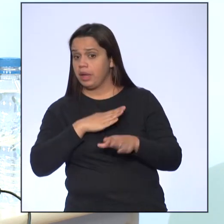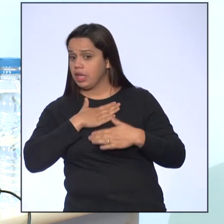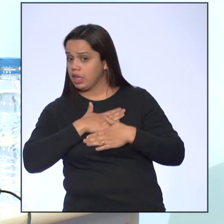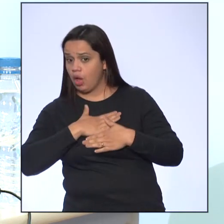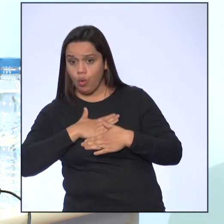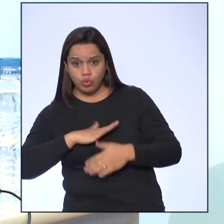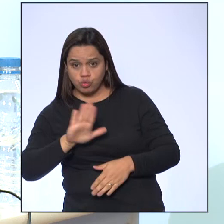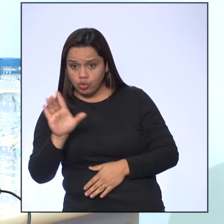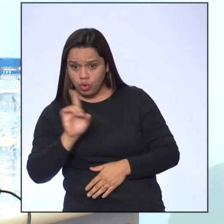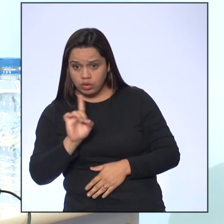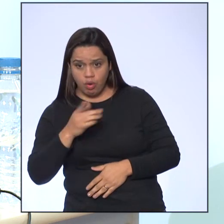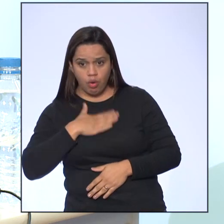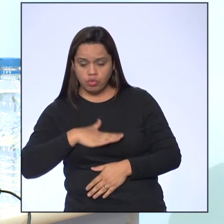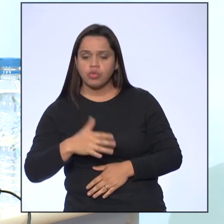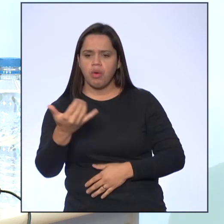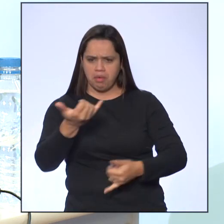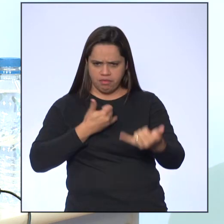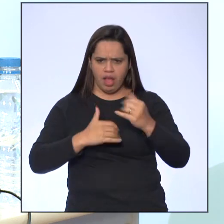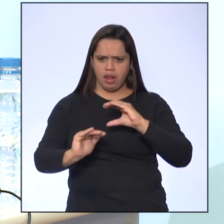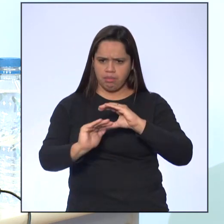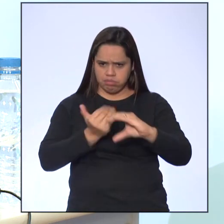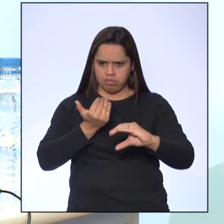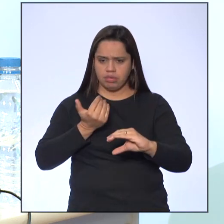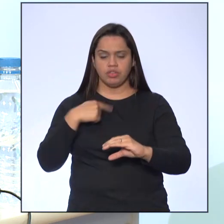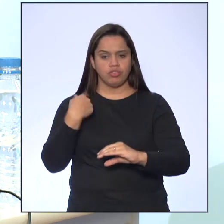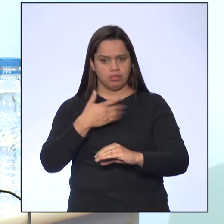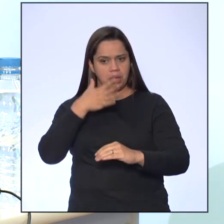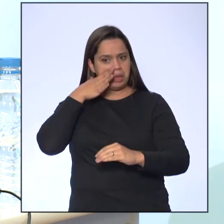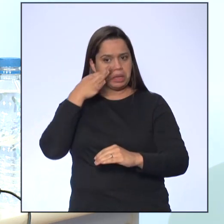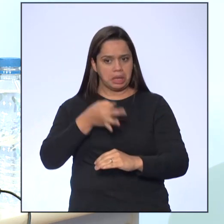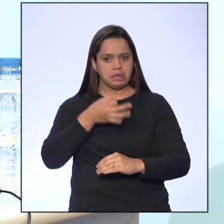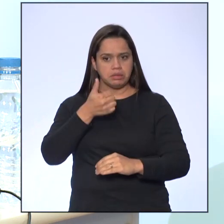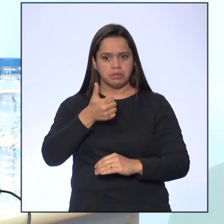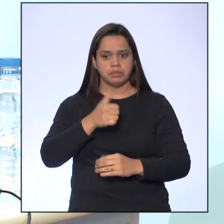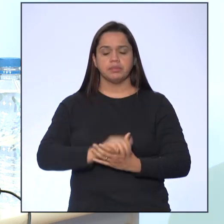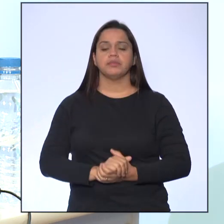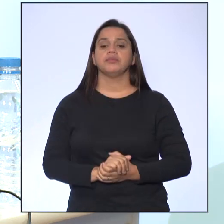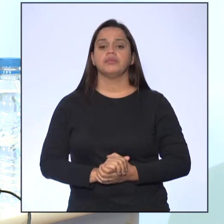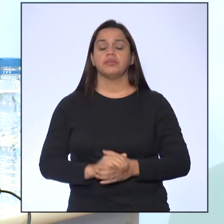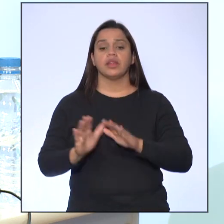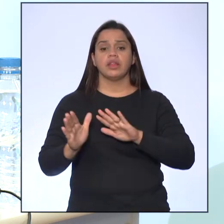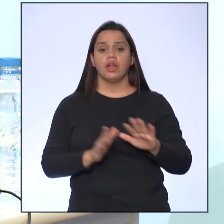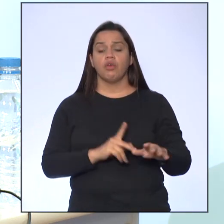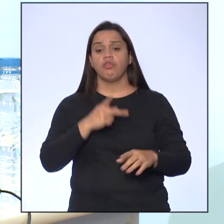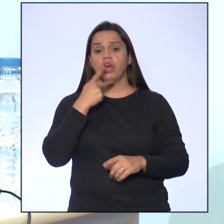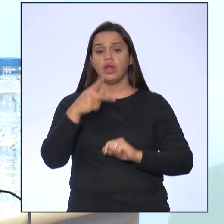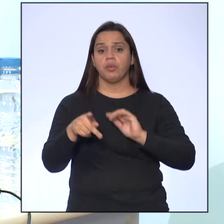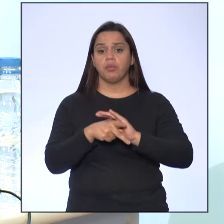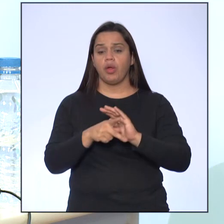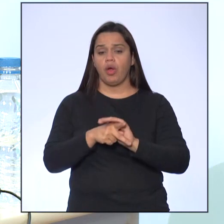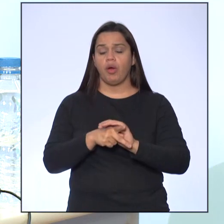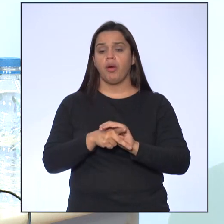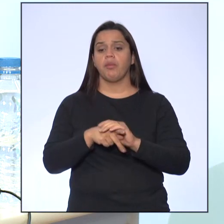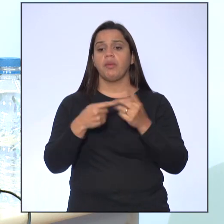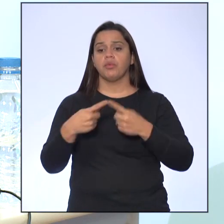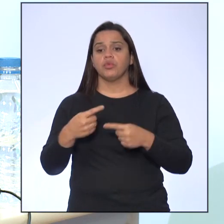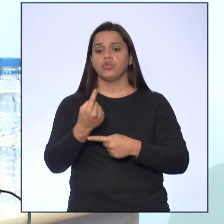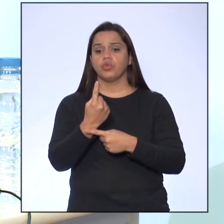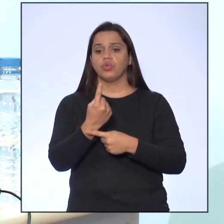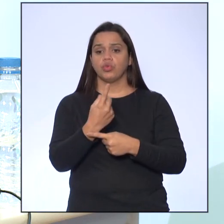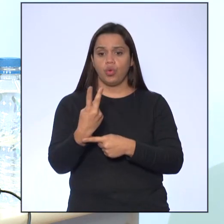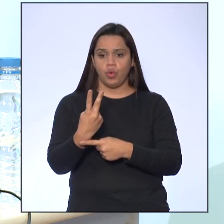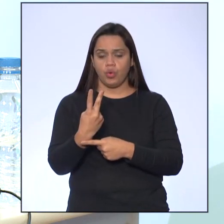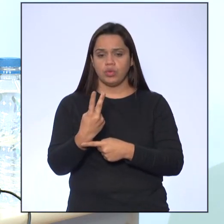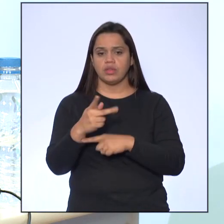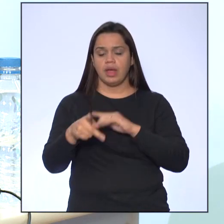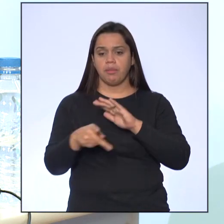escreve no chat que a gente está atento aqui. Falando da última música que a gente ouviu, que foi a música 12, que foi um hip hop, ela chama Armadilha